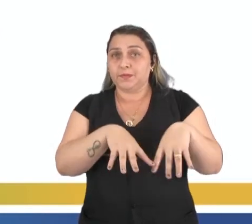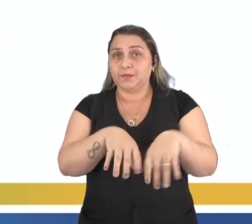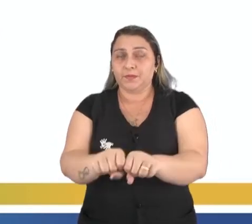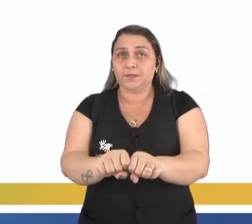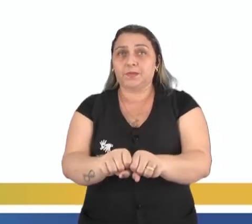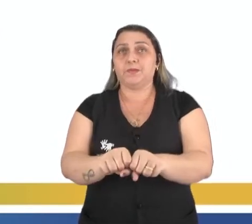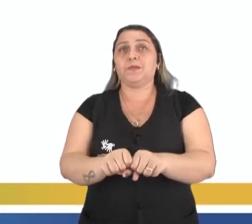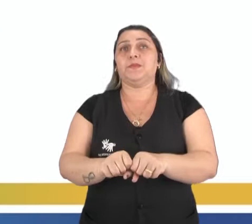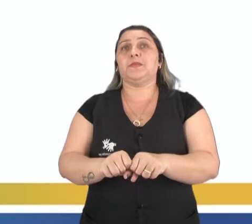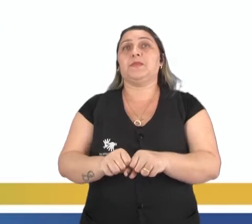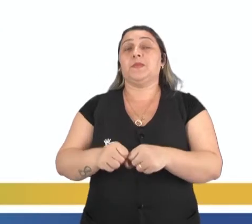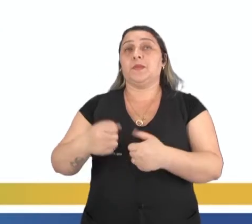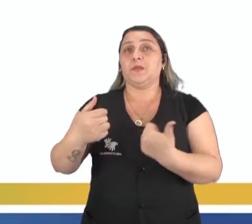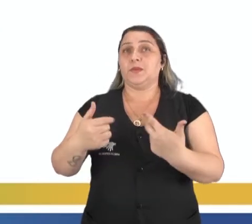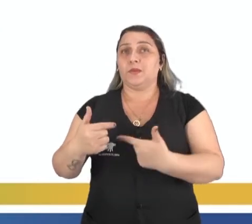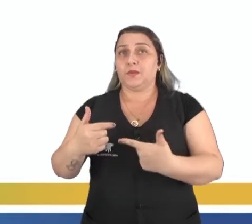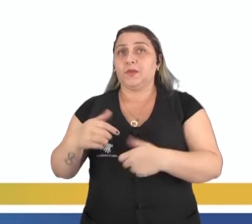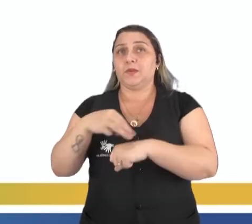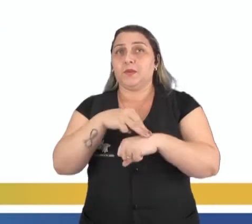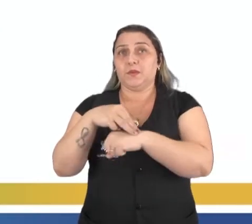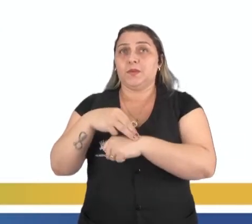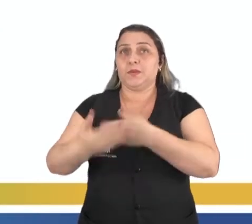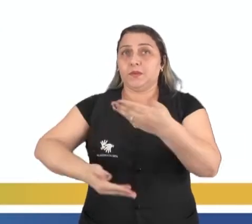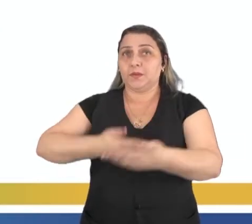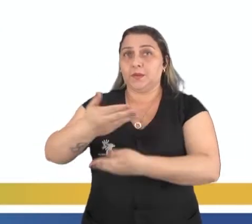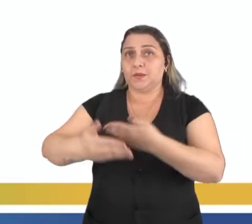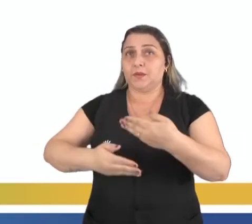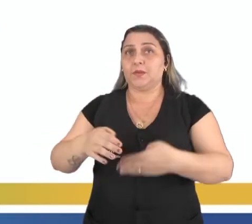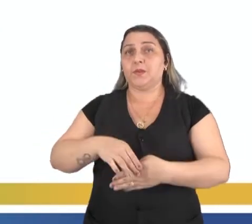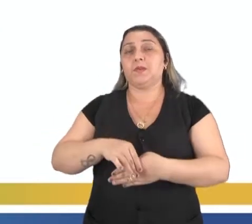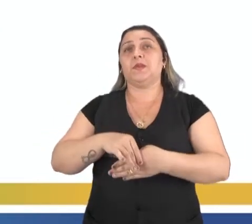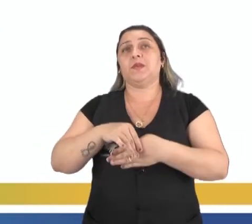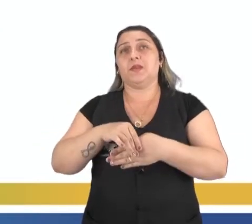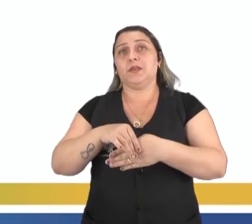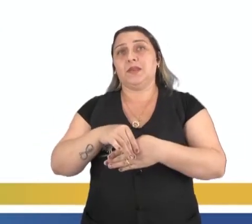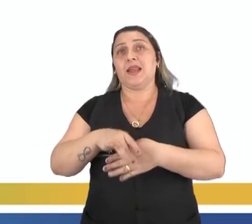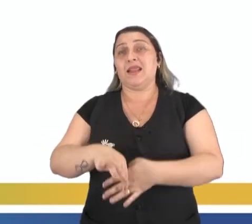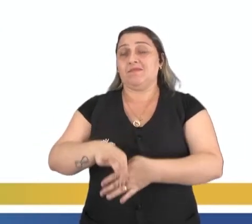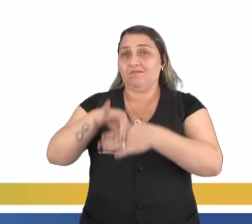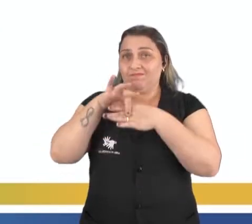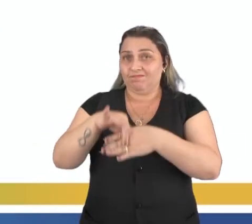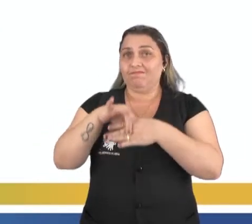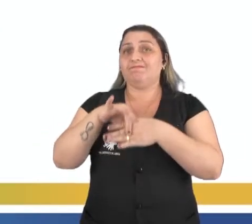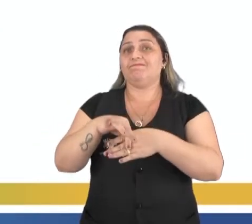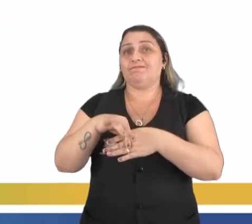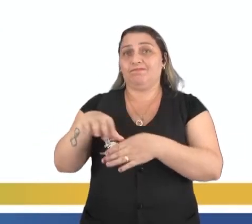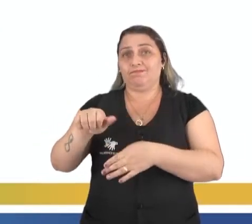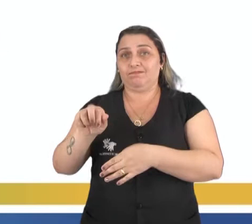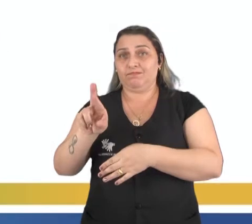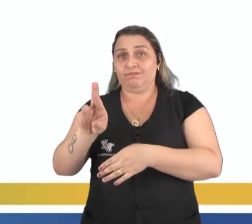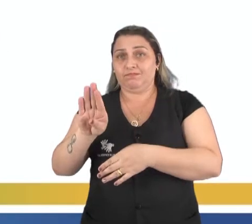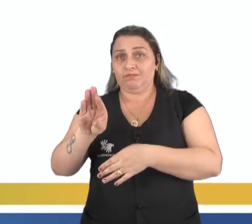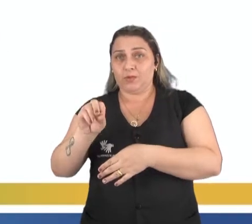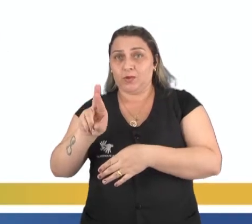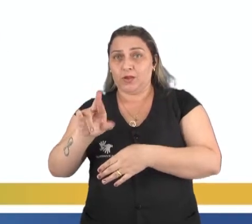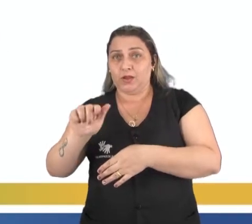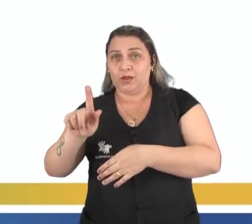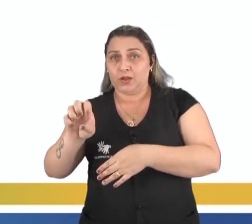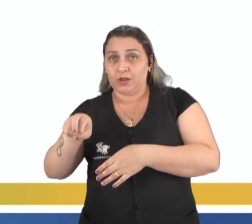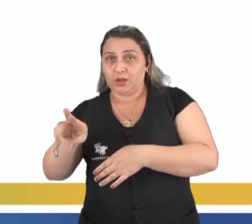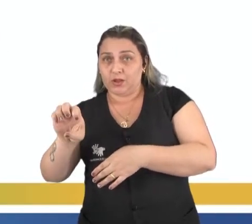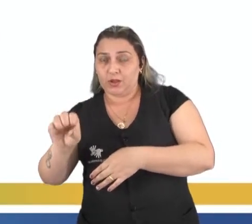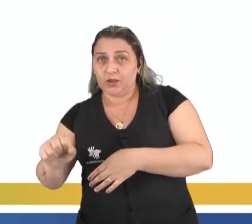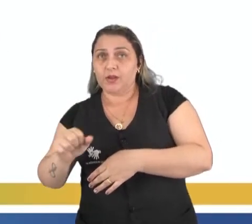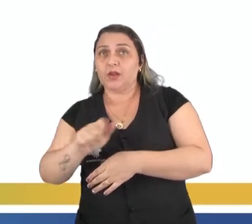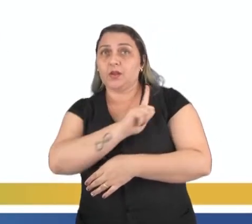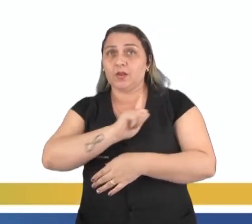australiano. Num segundo momento, a relação de poder passa a ser com as lideranças aborígenes em relação